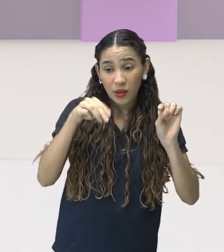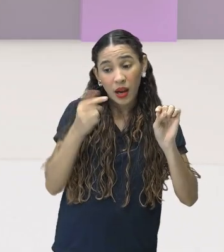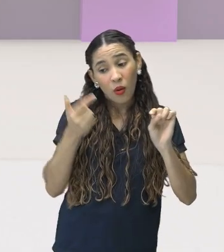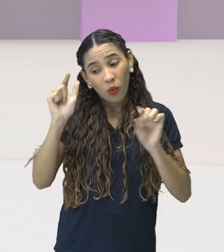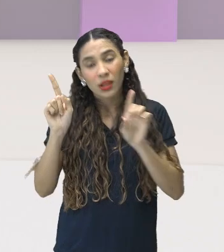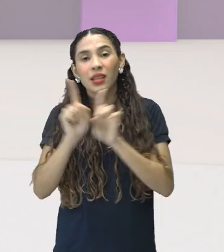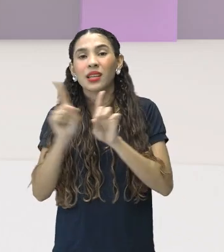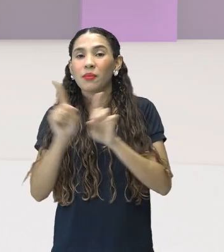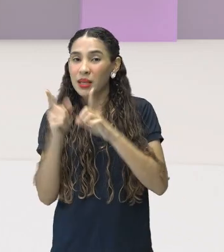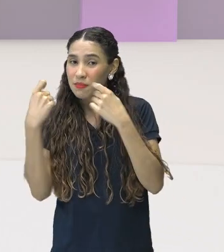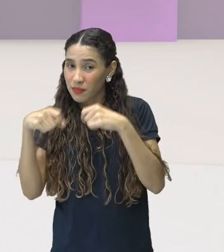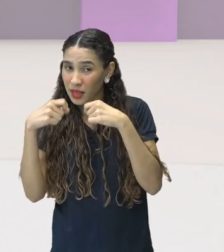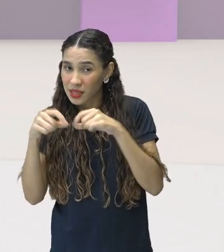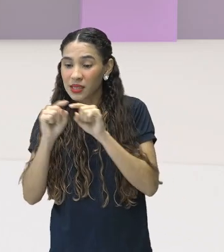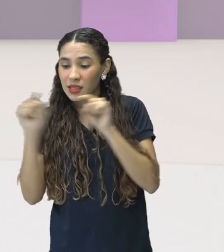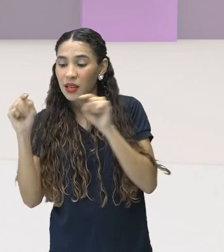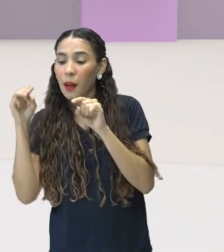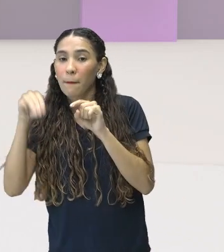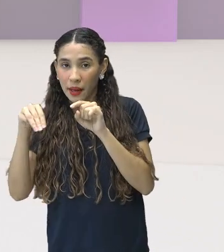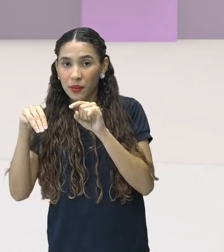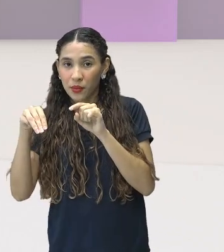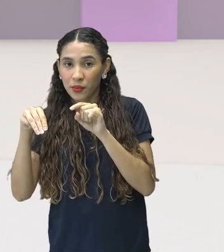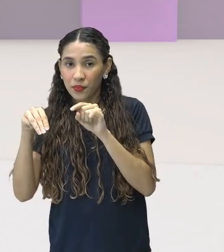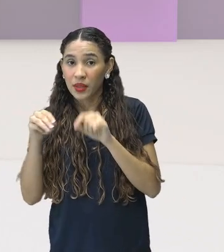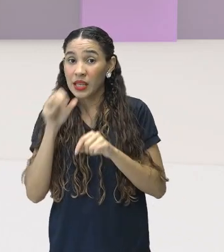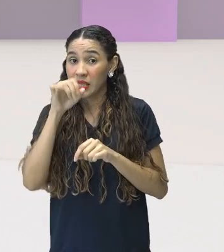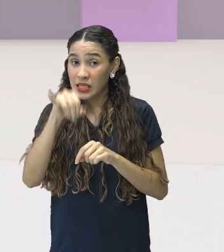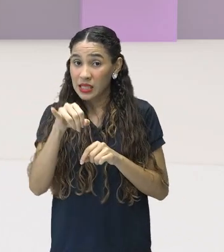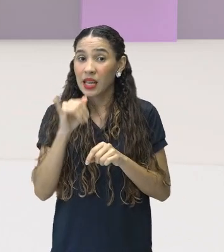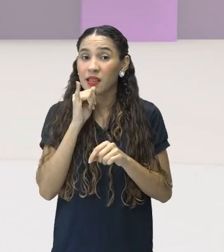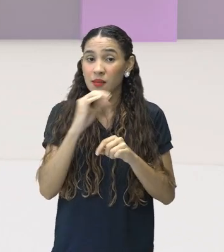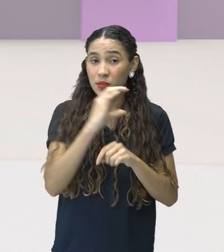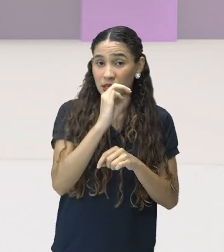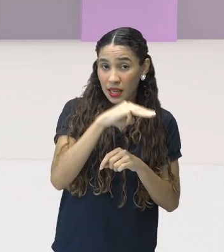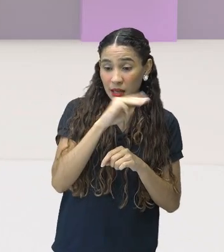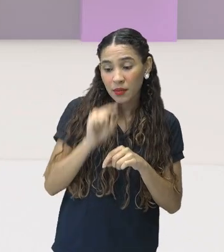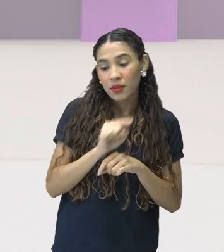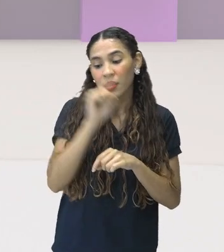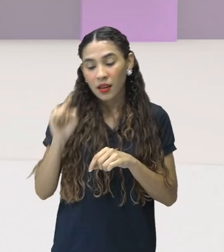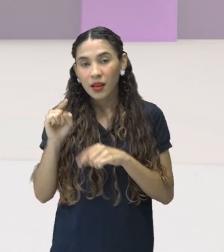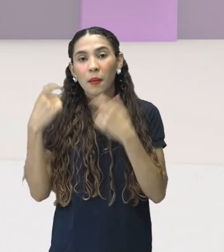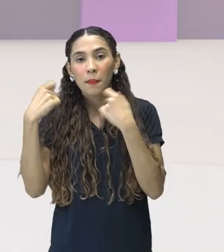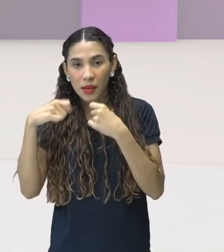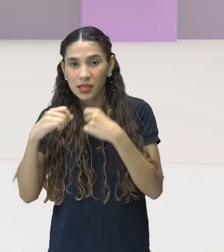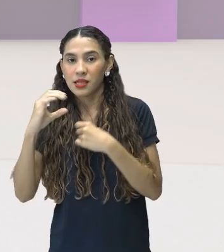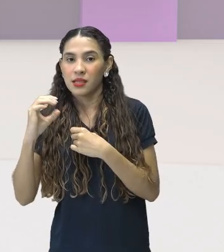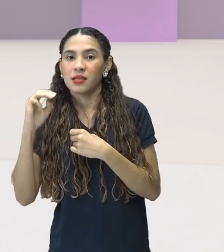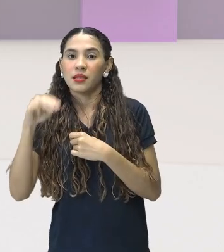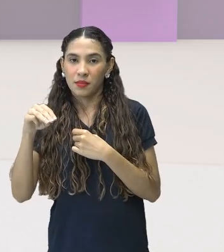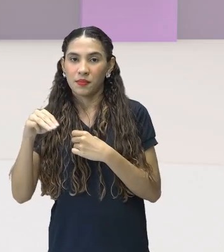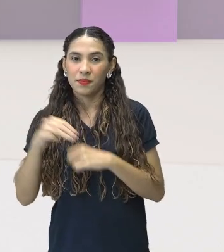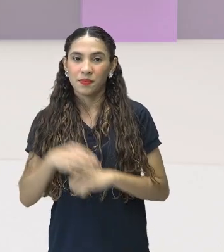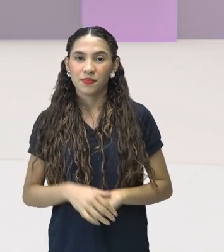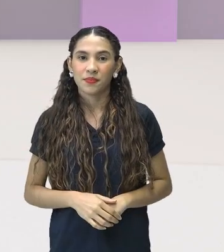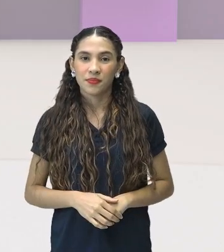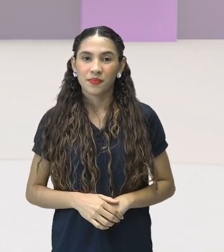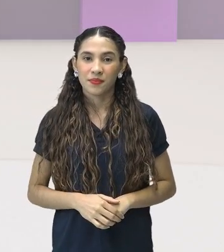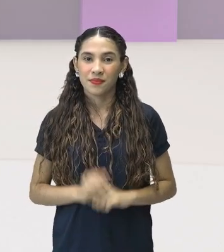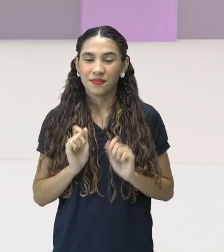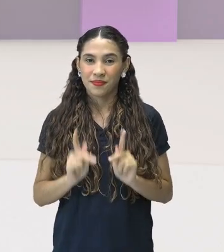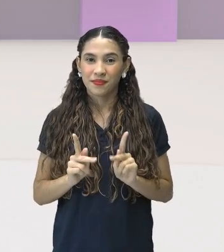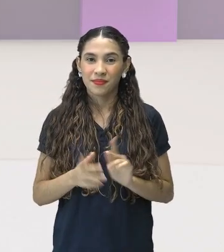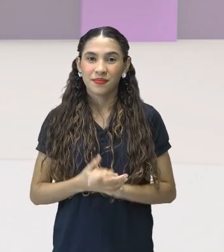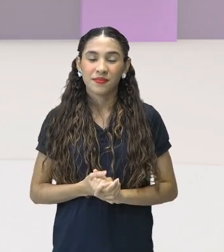outra também terá que ser em metros. Se uma está em centímetros, a outra também terá que ser em centímetros, tá